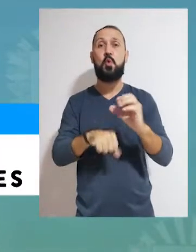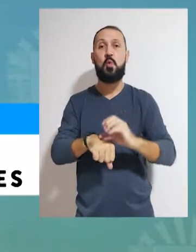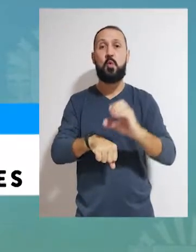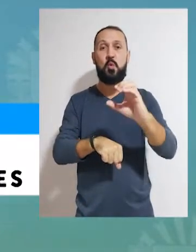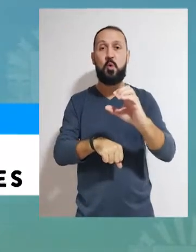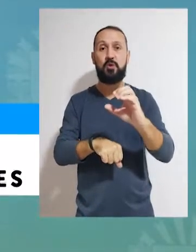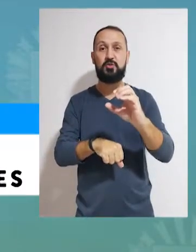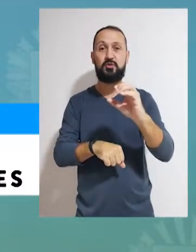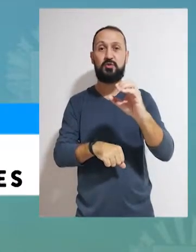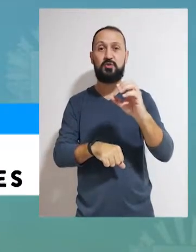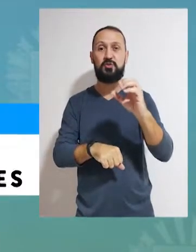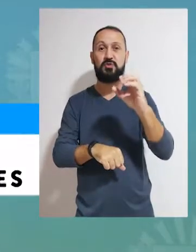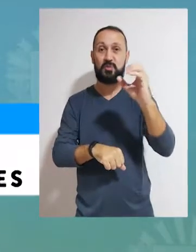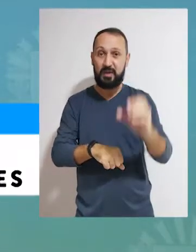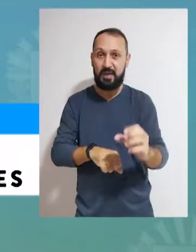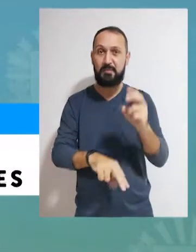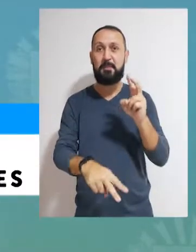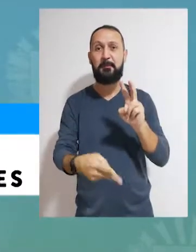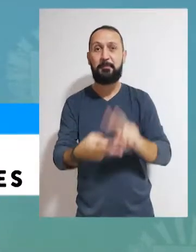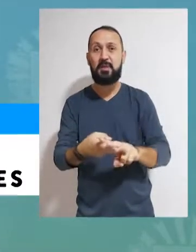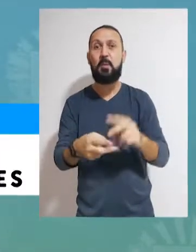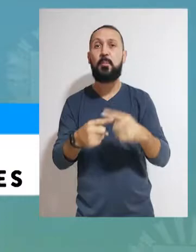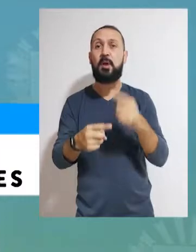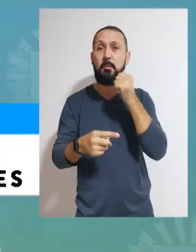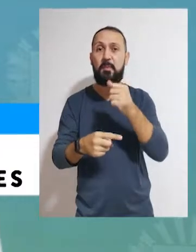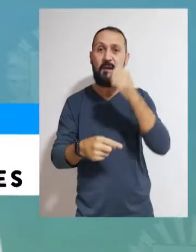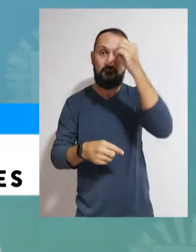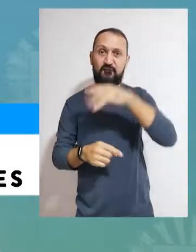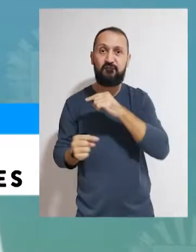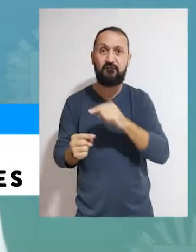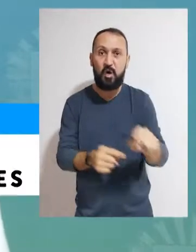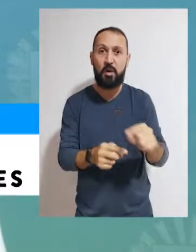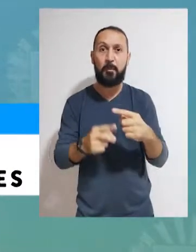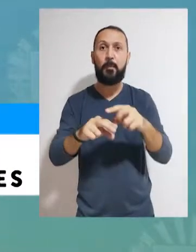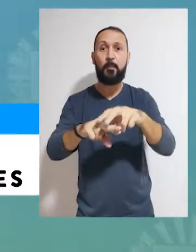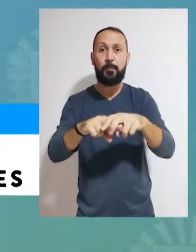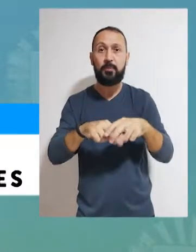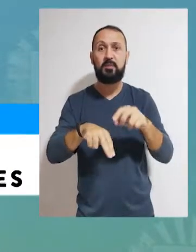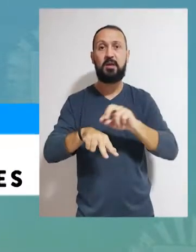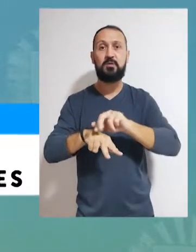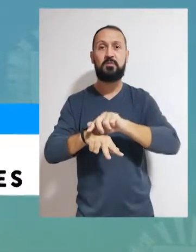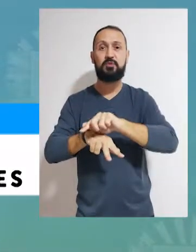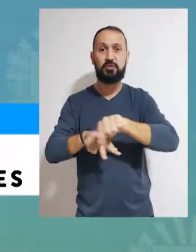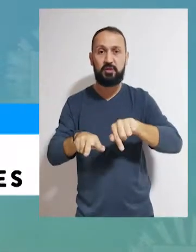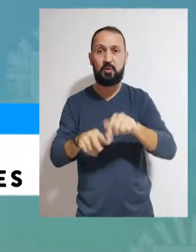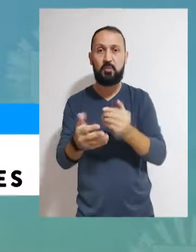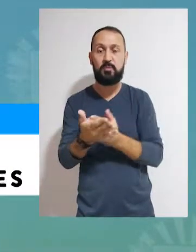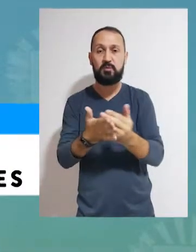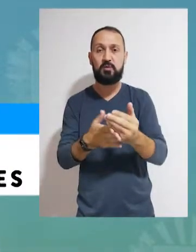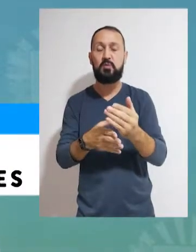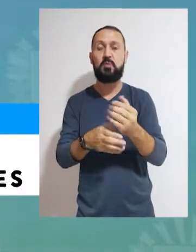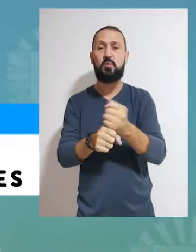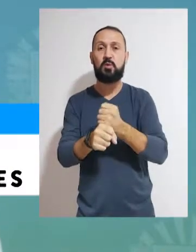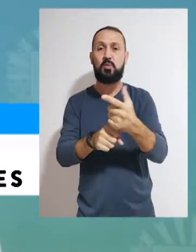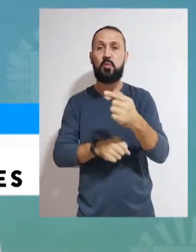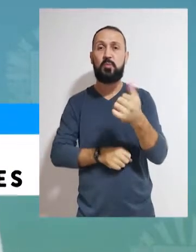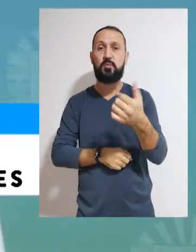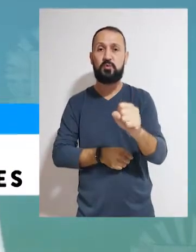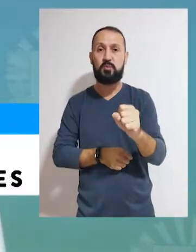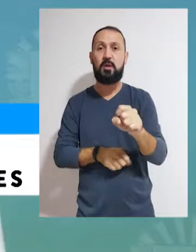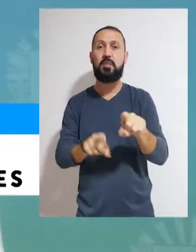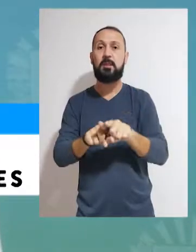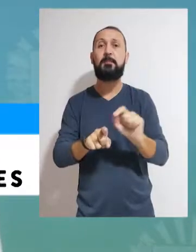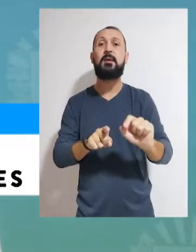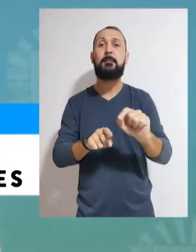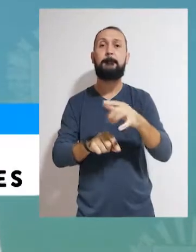incluir essa qualificadora de mortes violentas das mulheres por questões de gênero. E desde 2018,